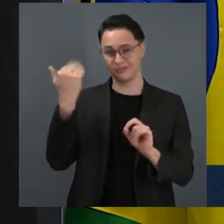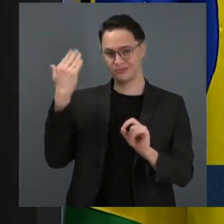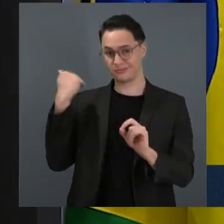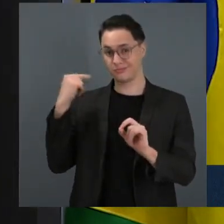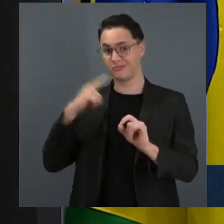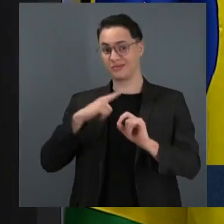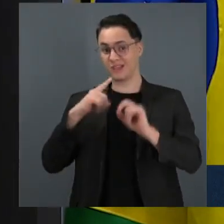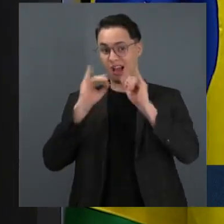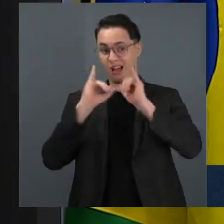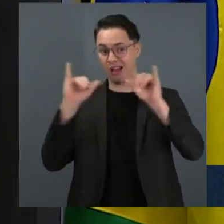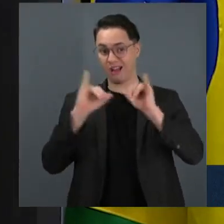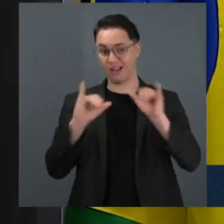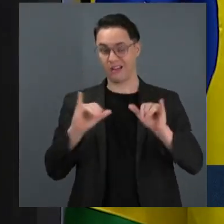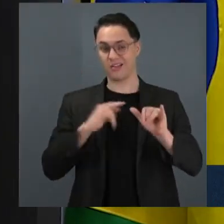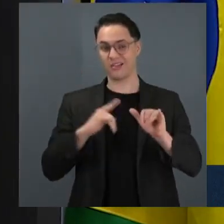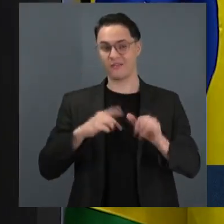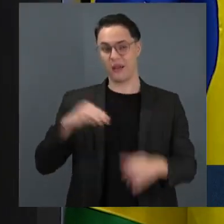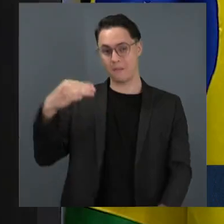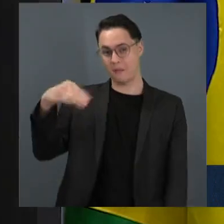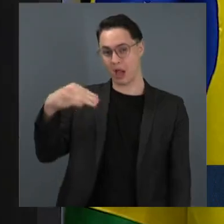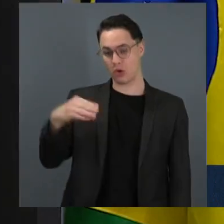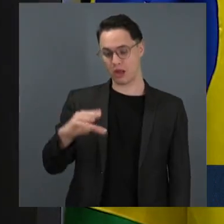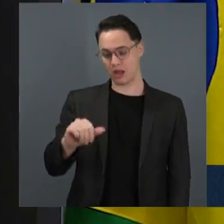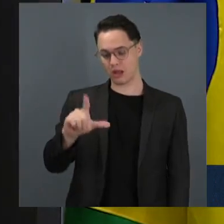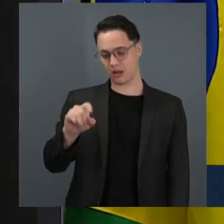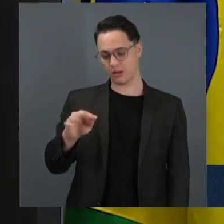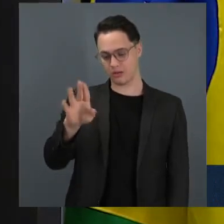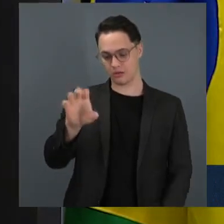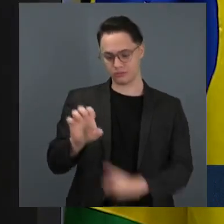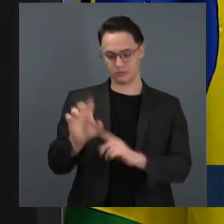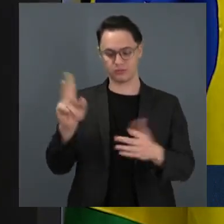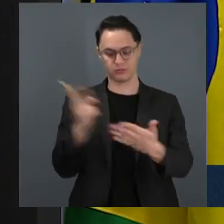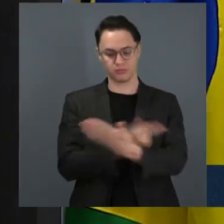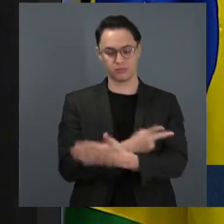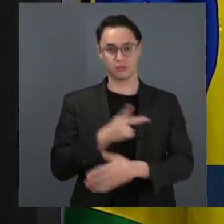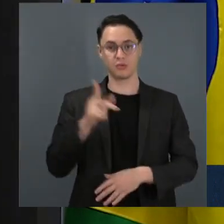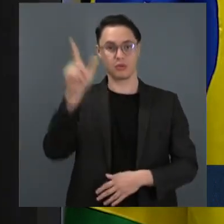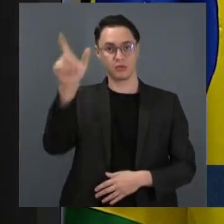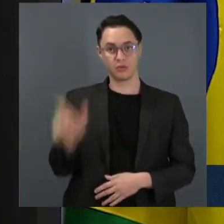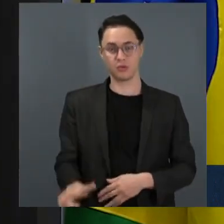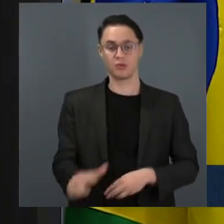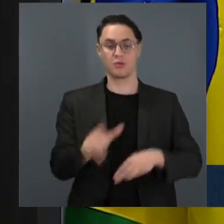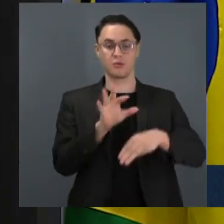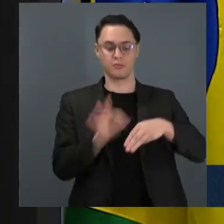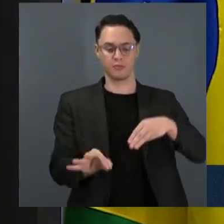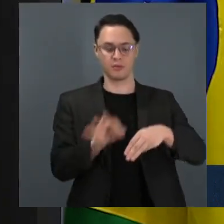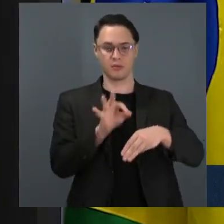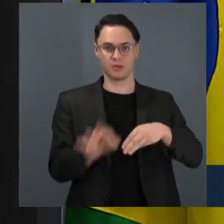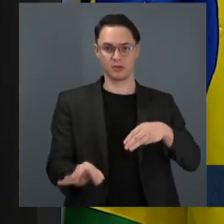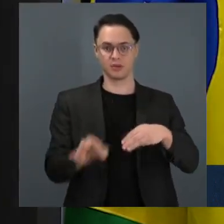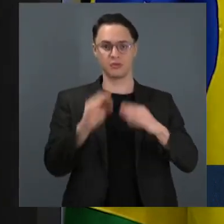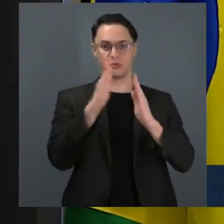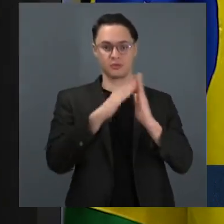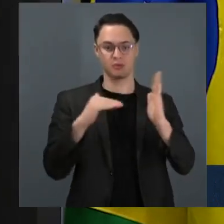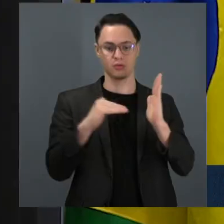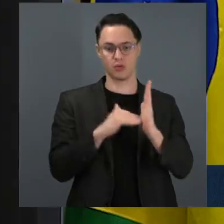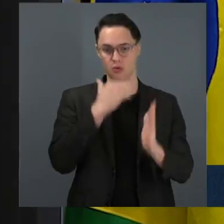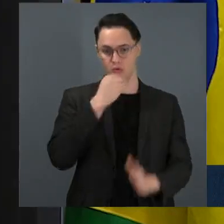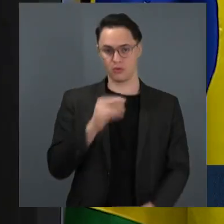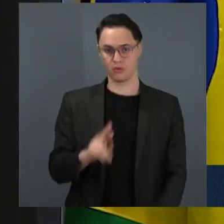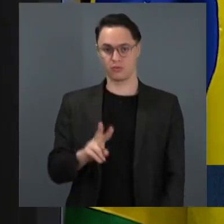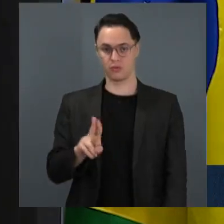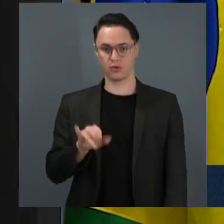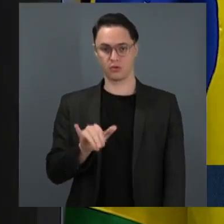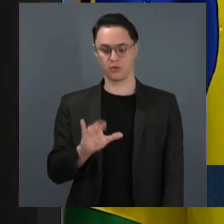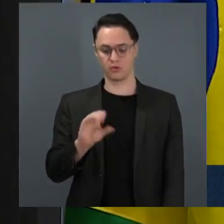escandaloso calote da maconha, que foi protagonizado pelo atual ministro da Casa Civil, Rui Costa,